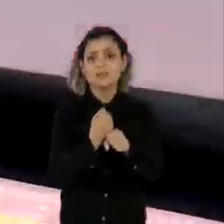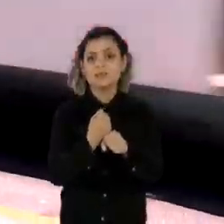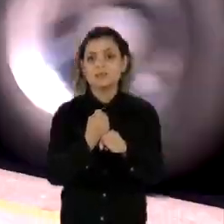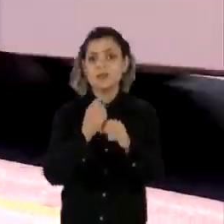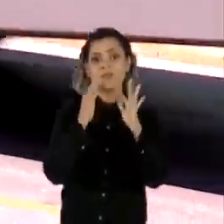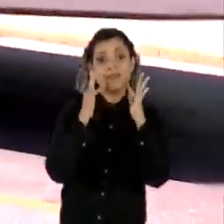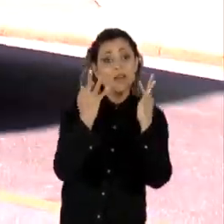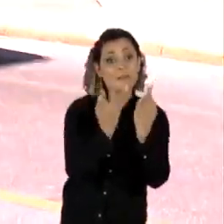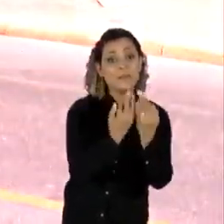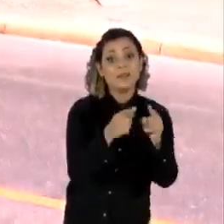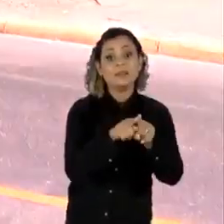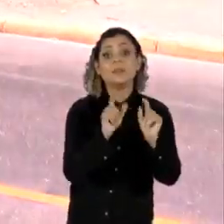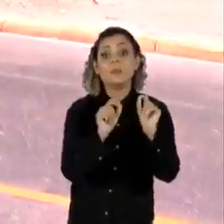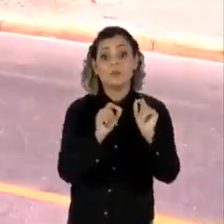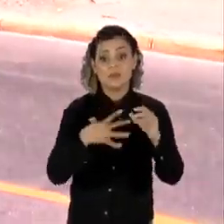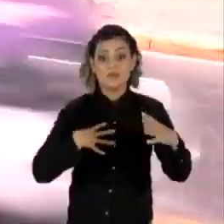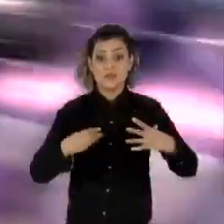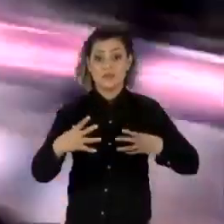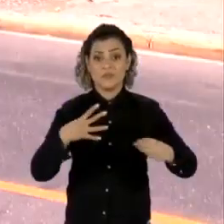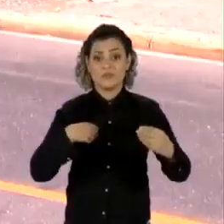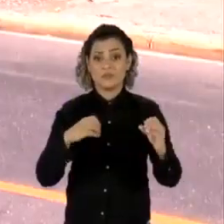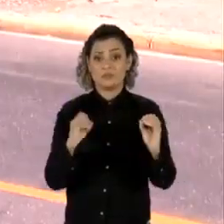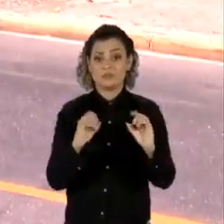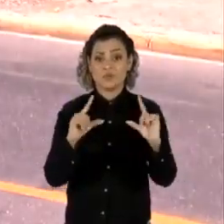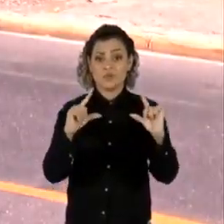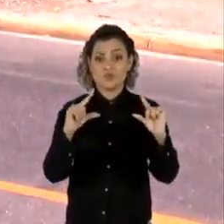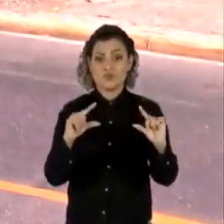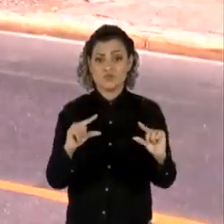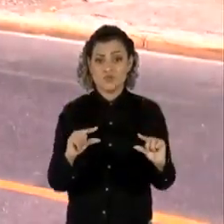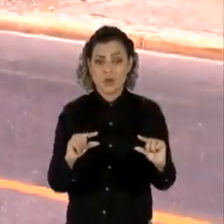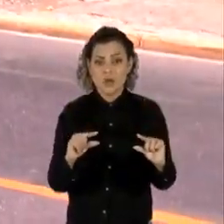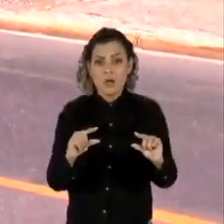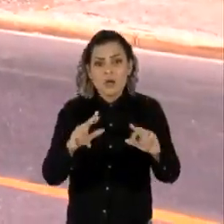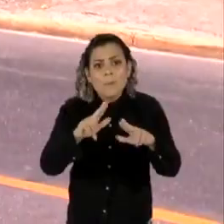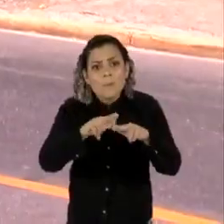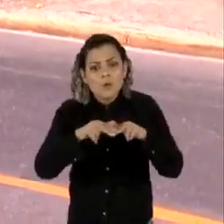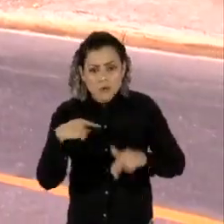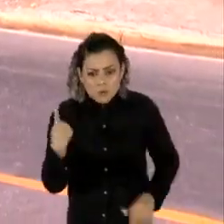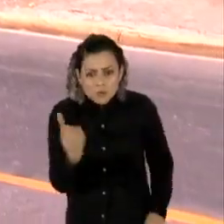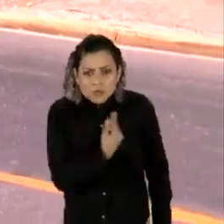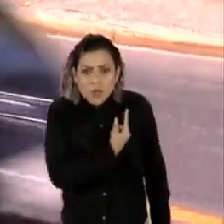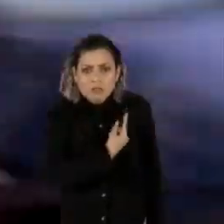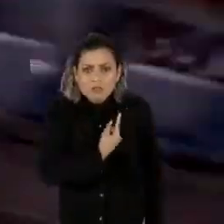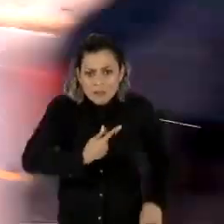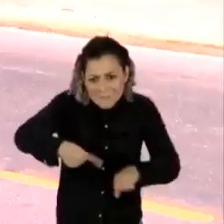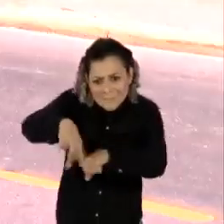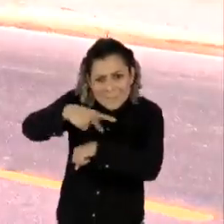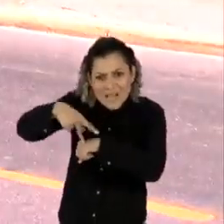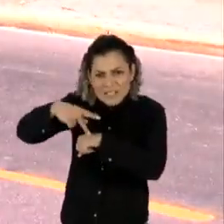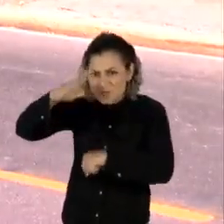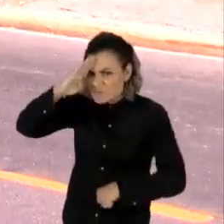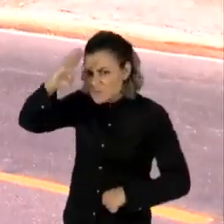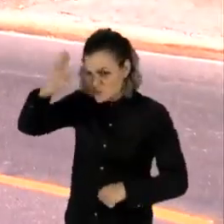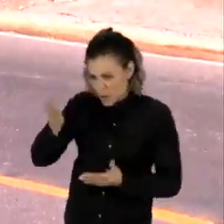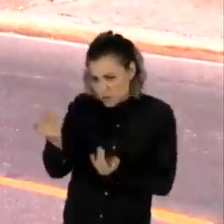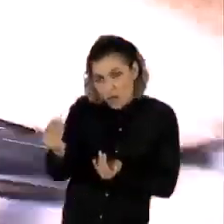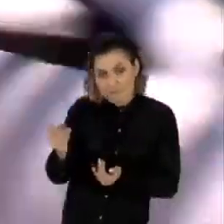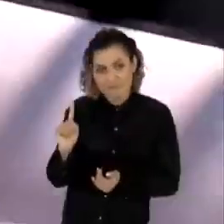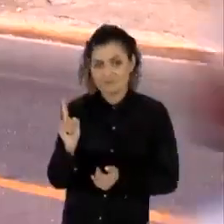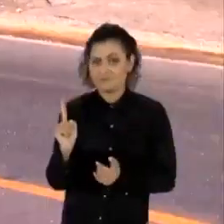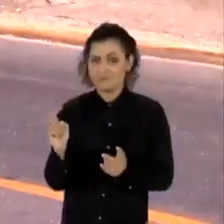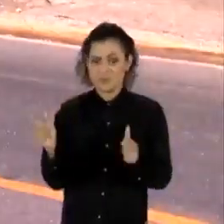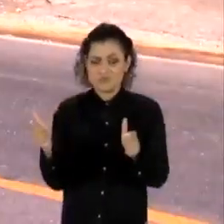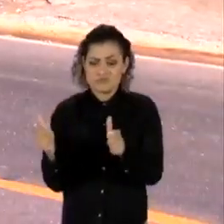famílias estão tendo menos filhos com isso além de não sermos mais um país predominantemente jovem